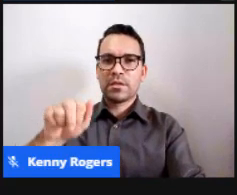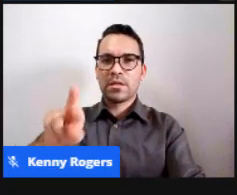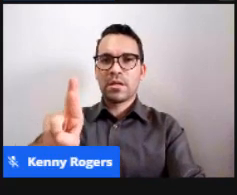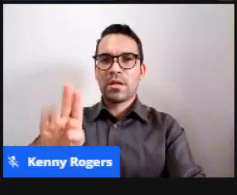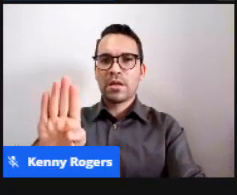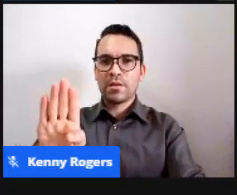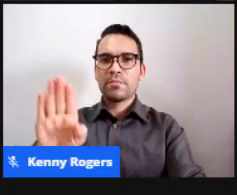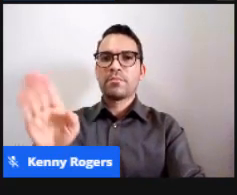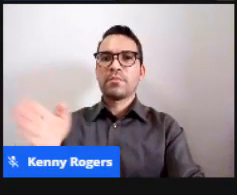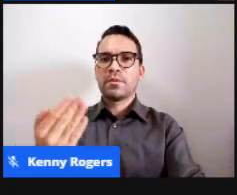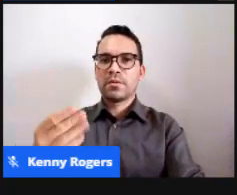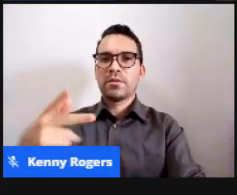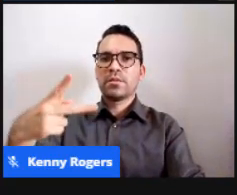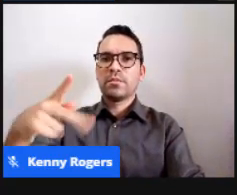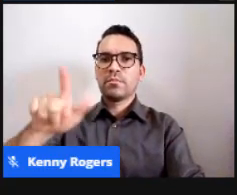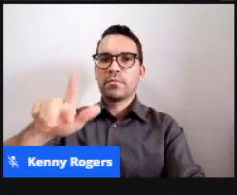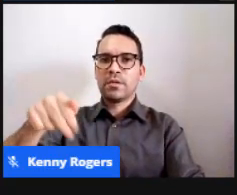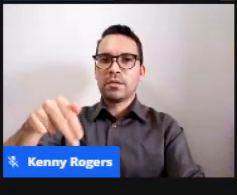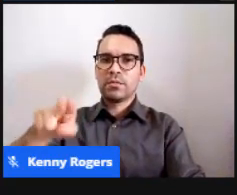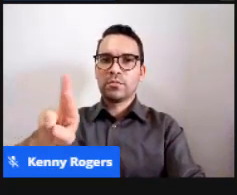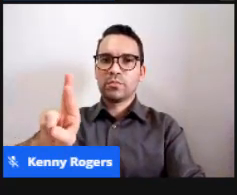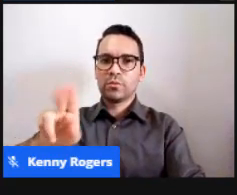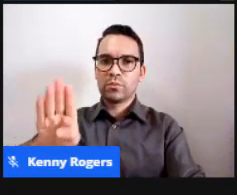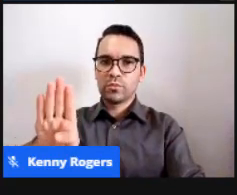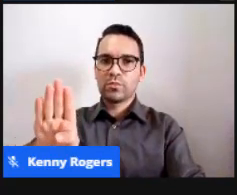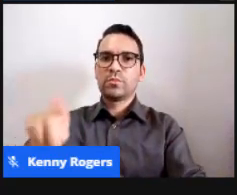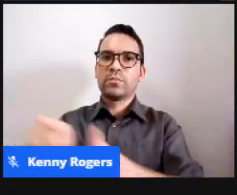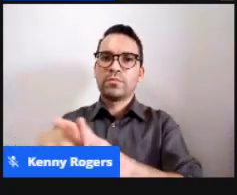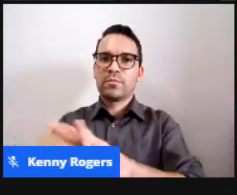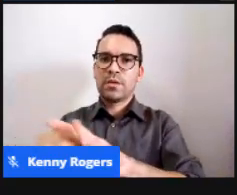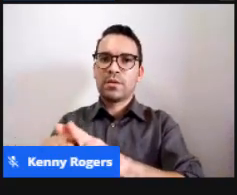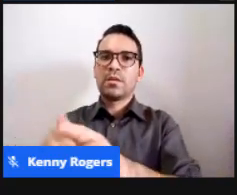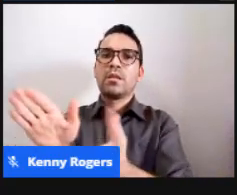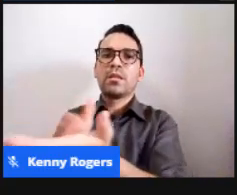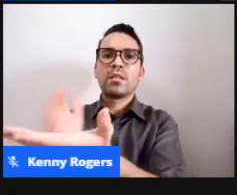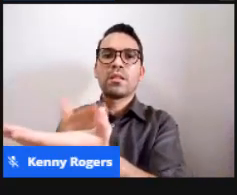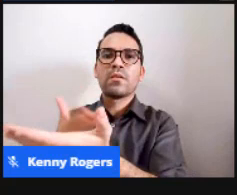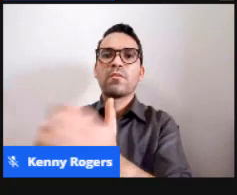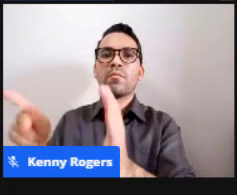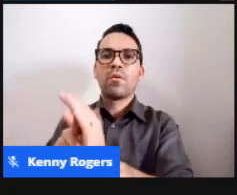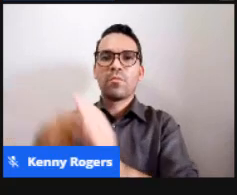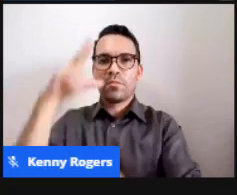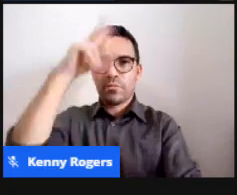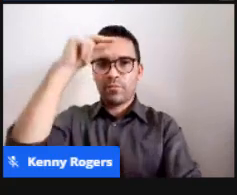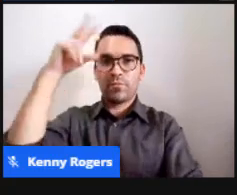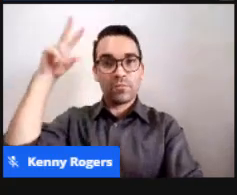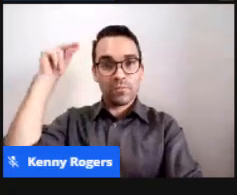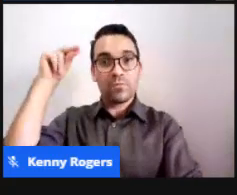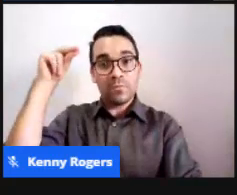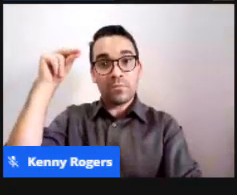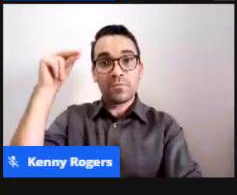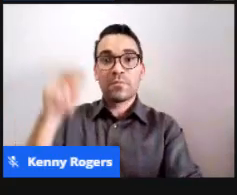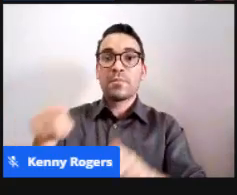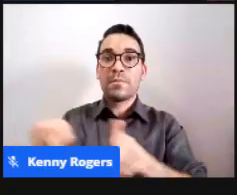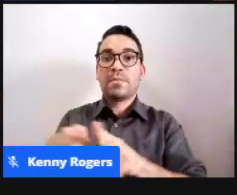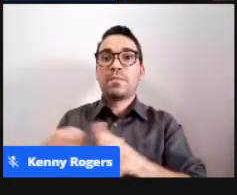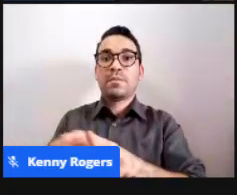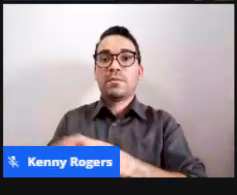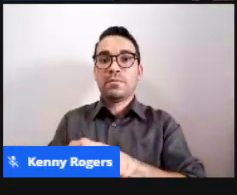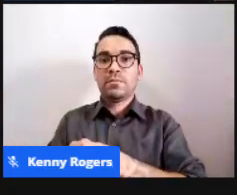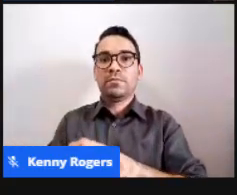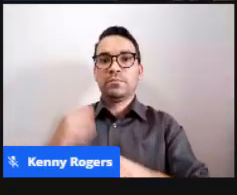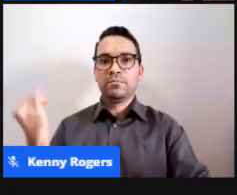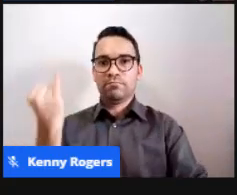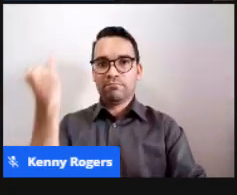por diante. Então, assim, e também do nosso livro didático, que a rede utiliza, a gente não pode esquecer do nosso livro didático. Eu